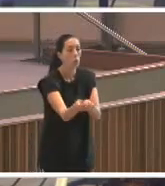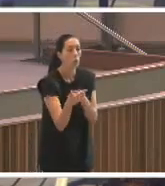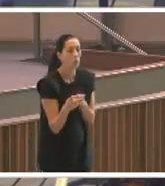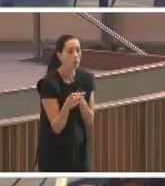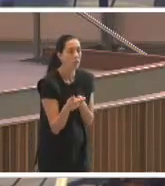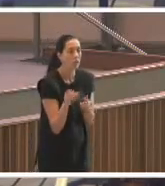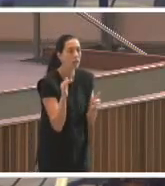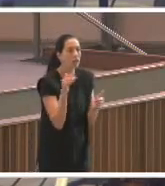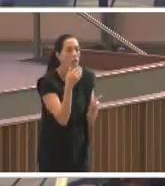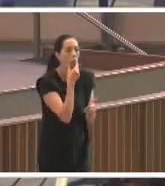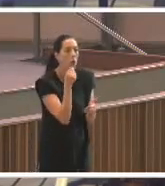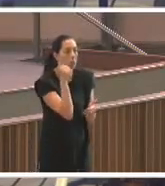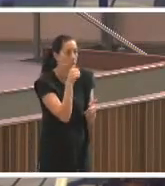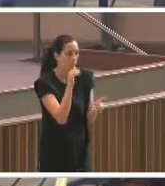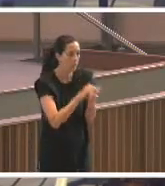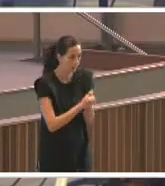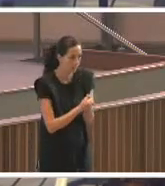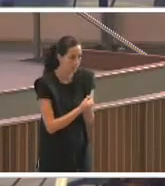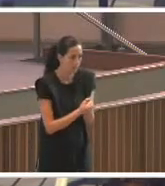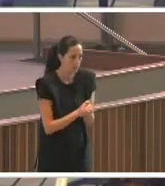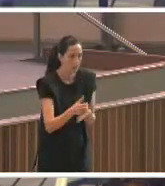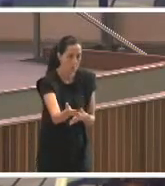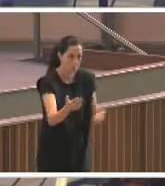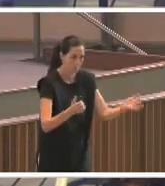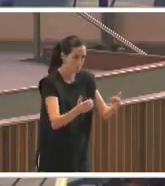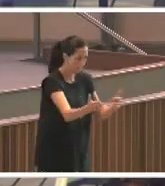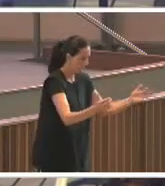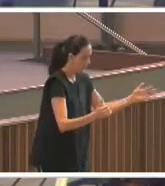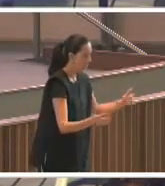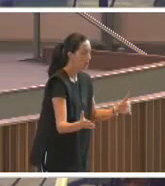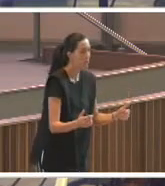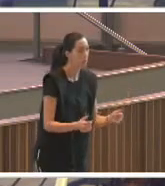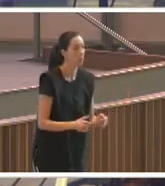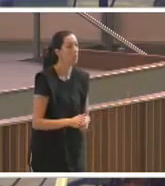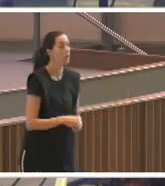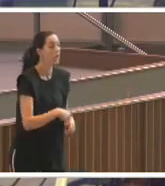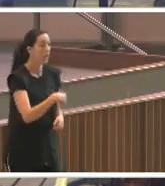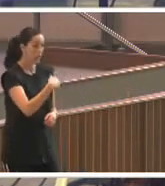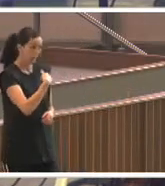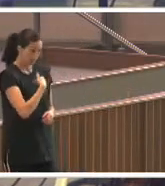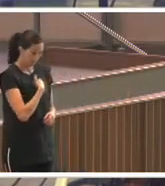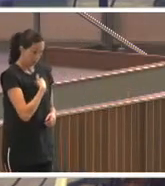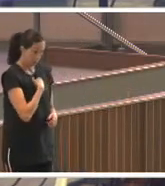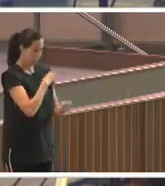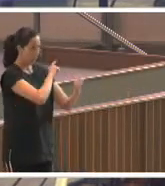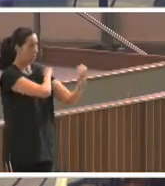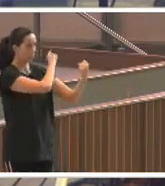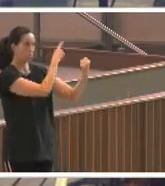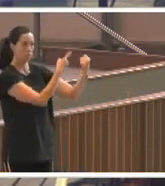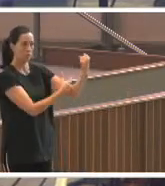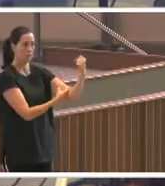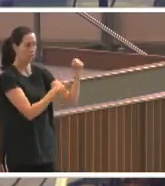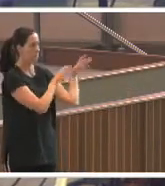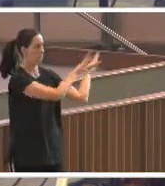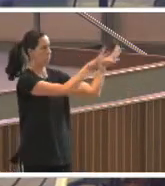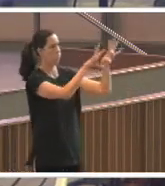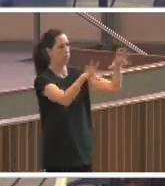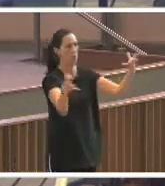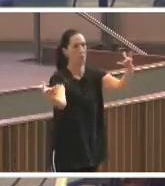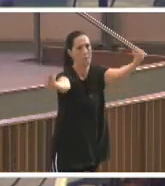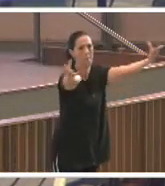eu tenho autoridade sobre muita gente, mas eu tenho que reconhecer que tem gente que tem autoridade sobre a minha